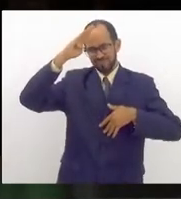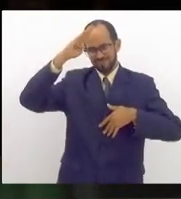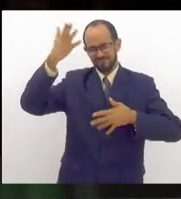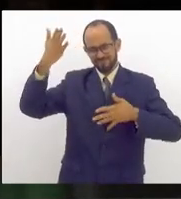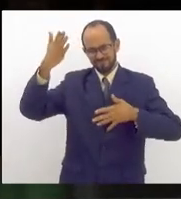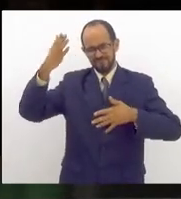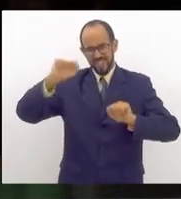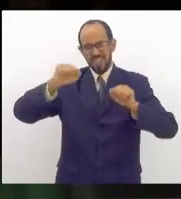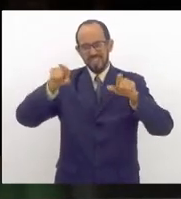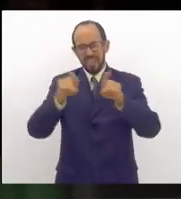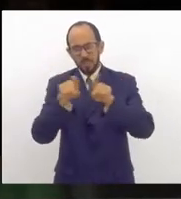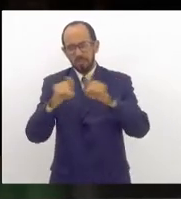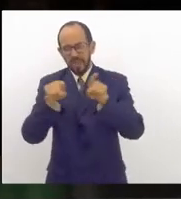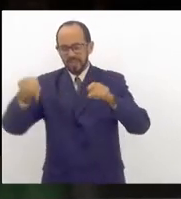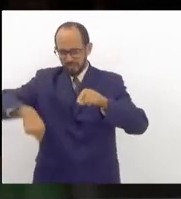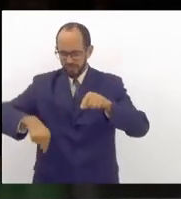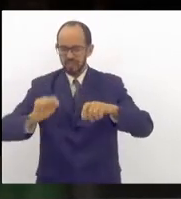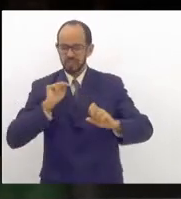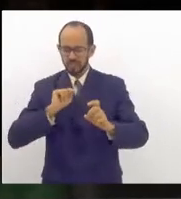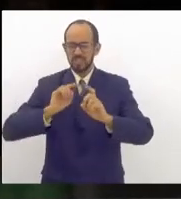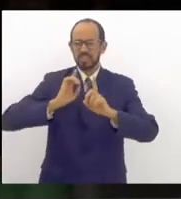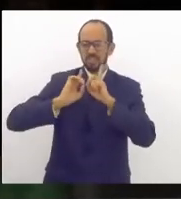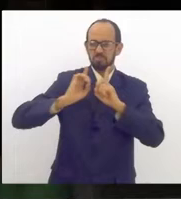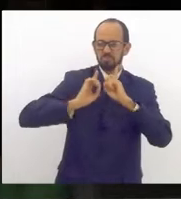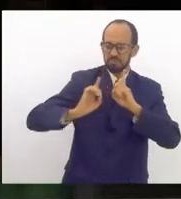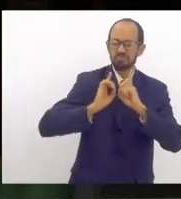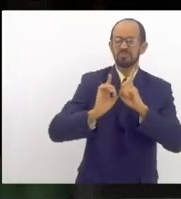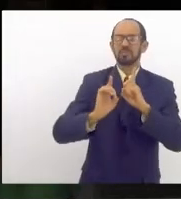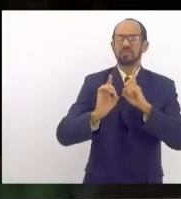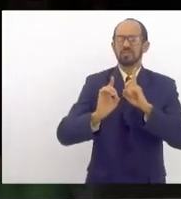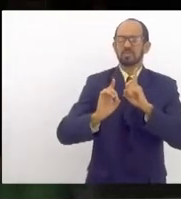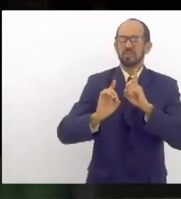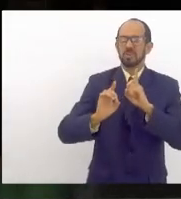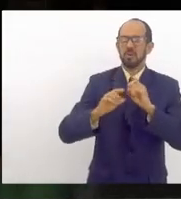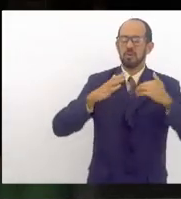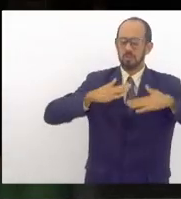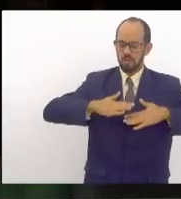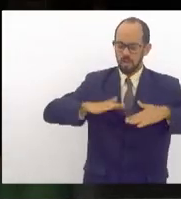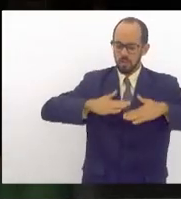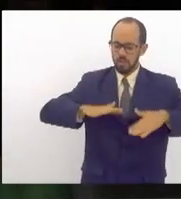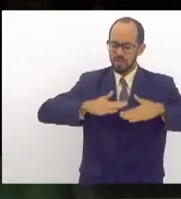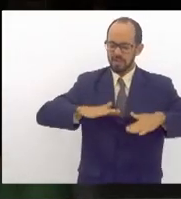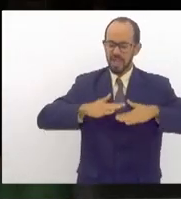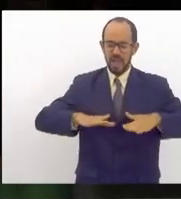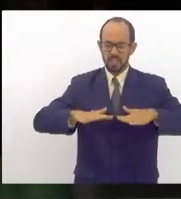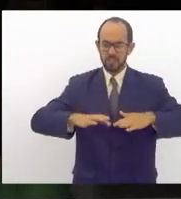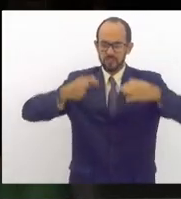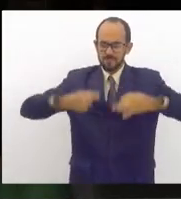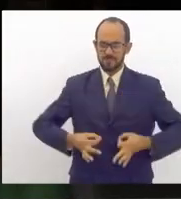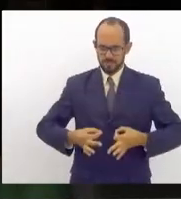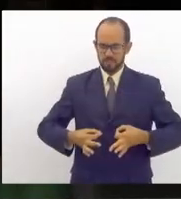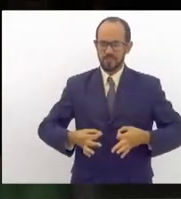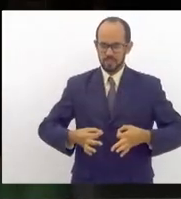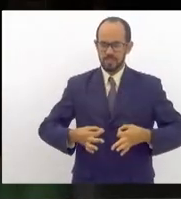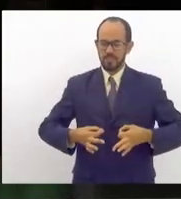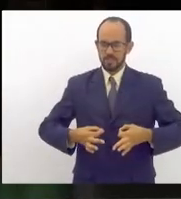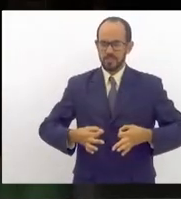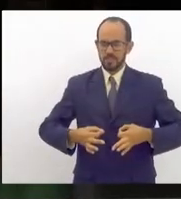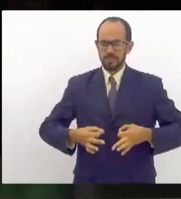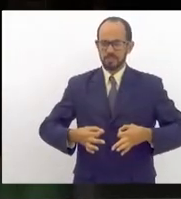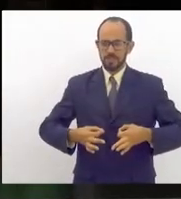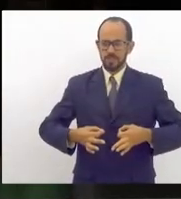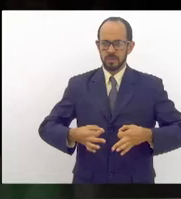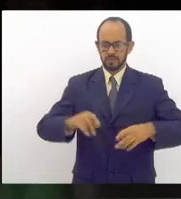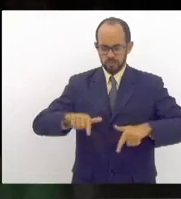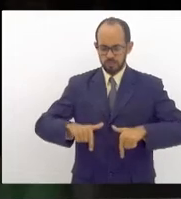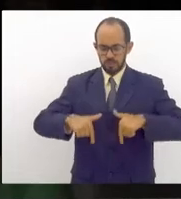plenário e fazer debates que foram fundamentais com muita serenidade e firmeza como a gente enfrentou um